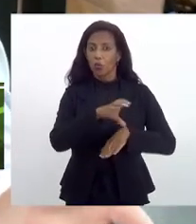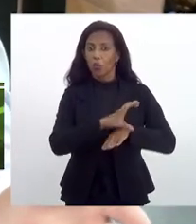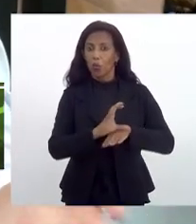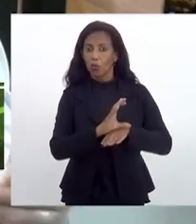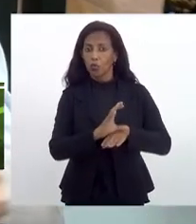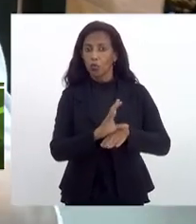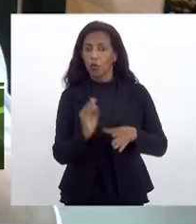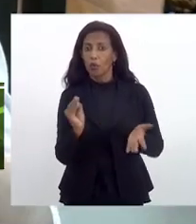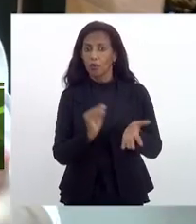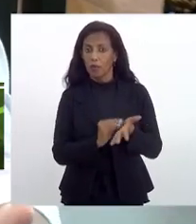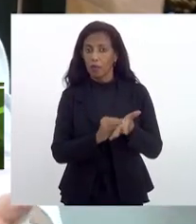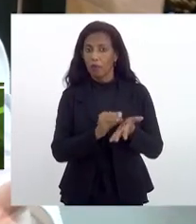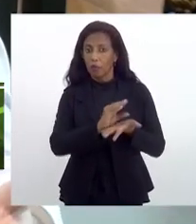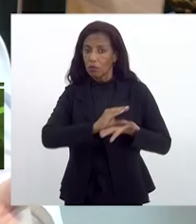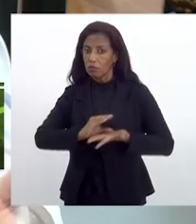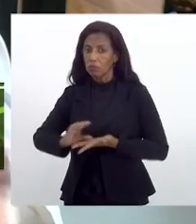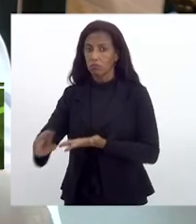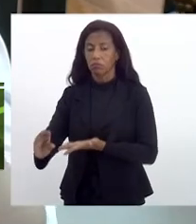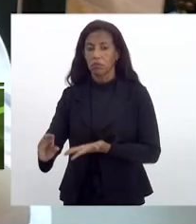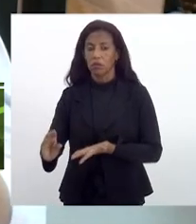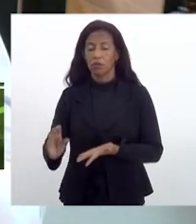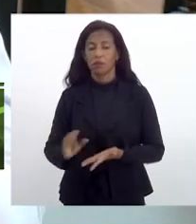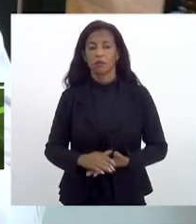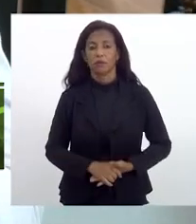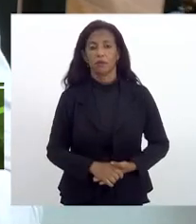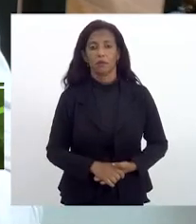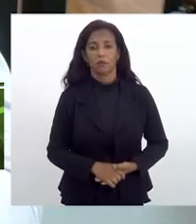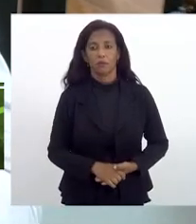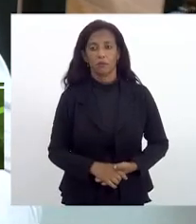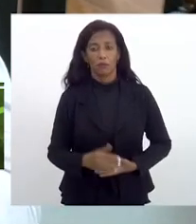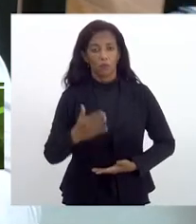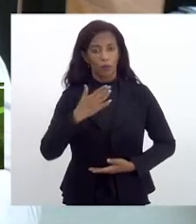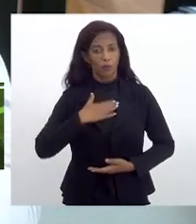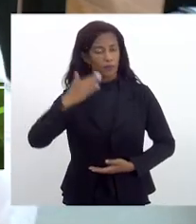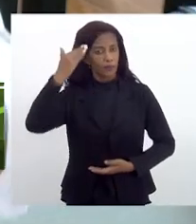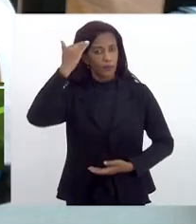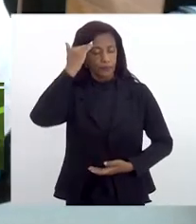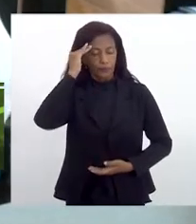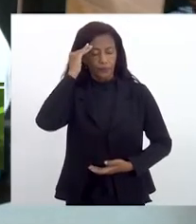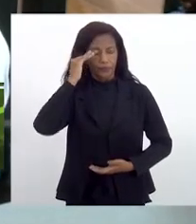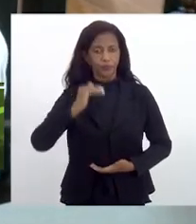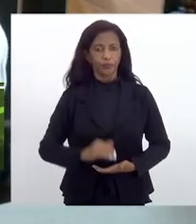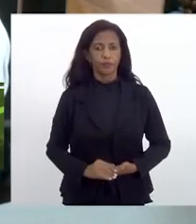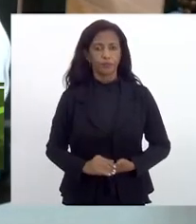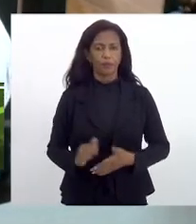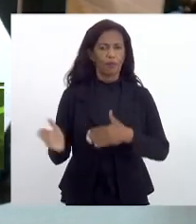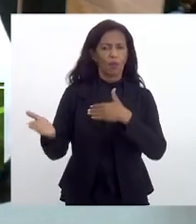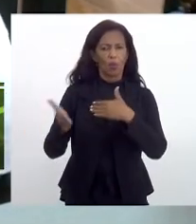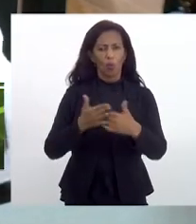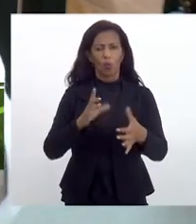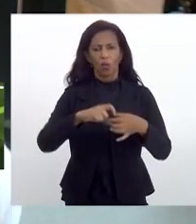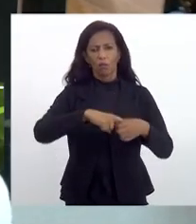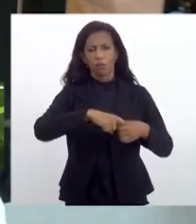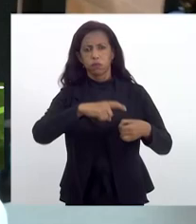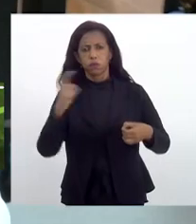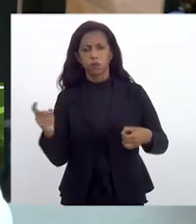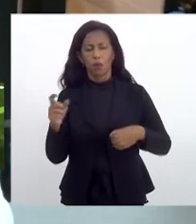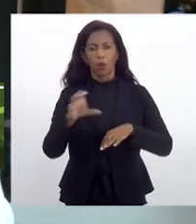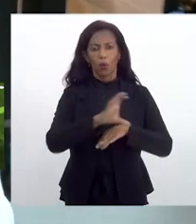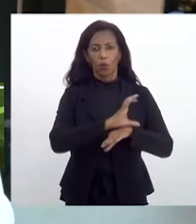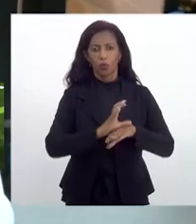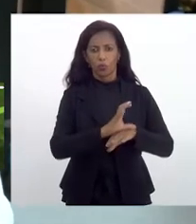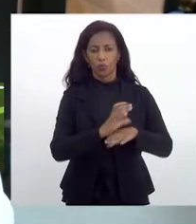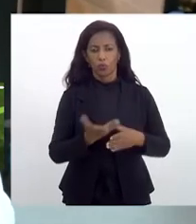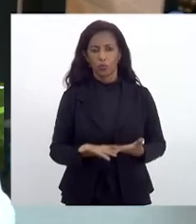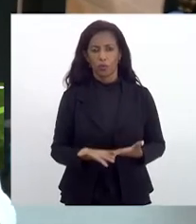foram aplicados, deveriam ter sido aplicados. No meu entendimento, qualquer desvinculação de recursos constitucionais